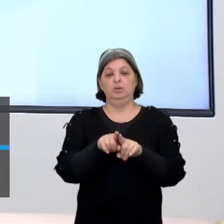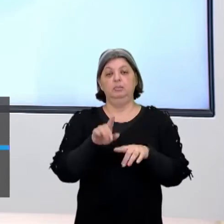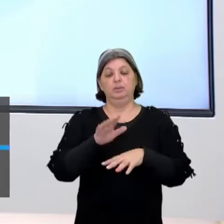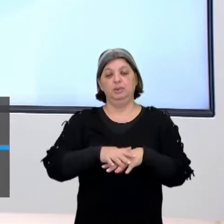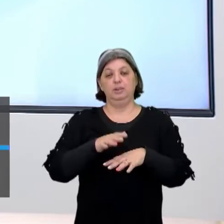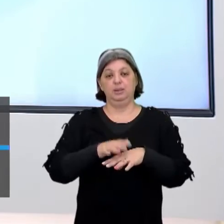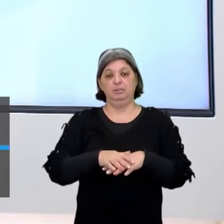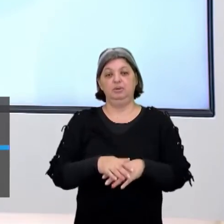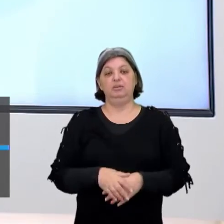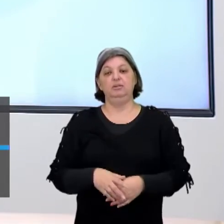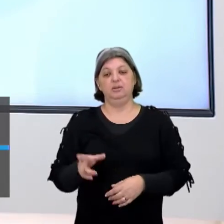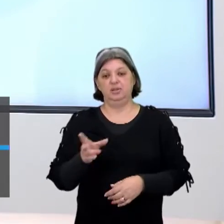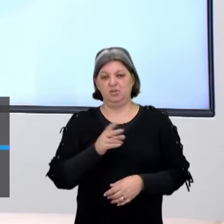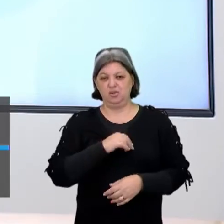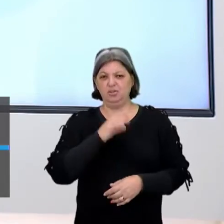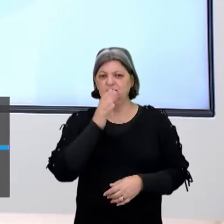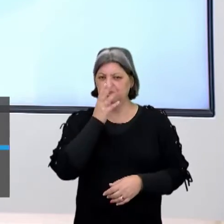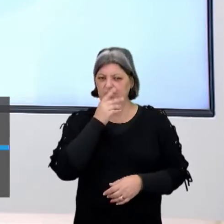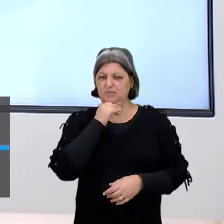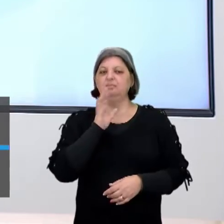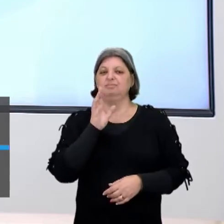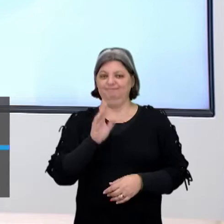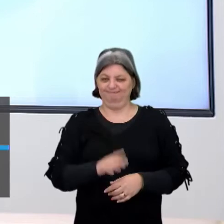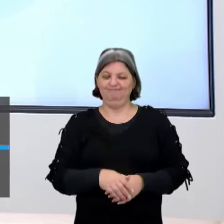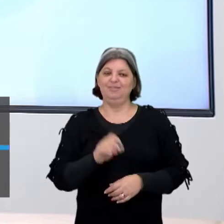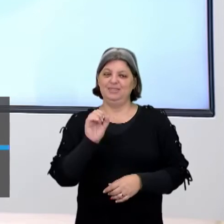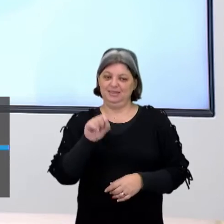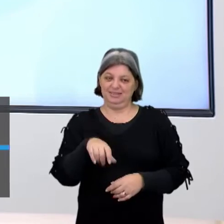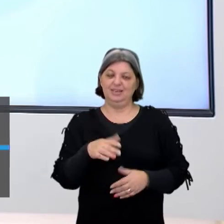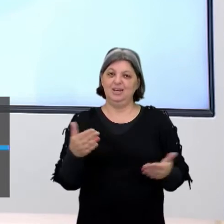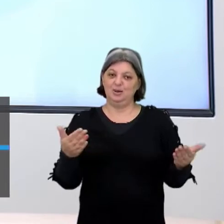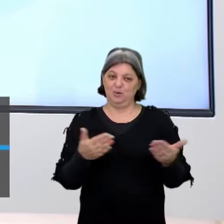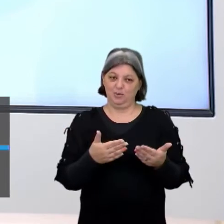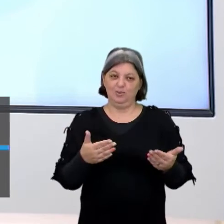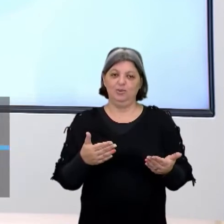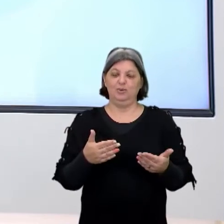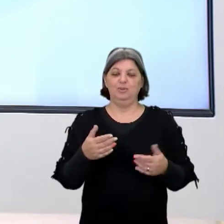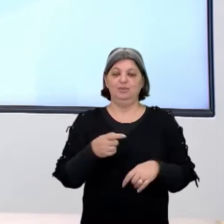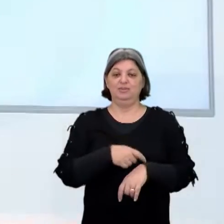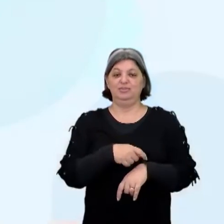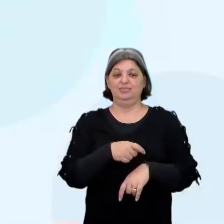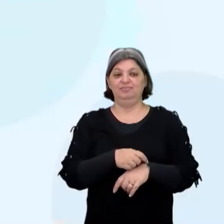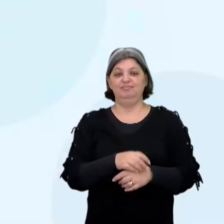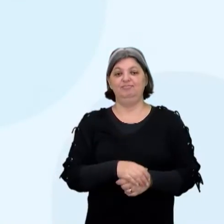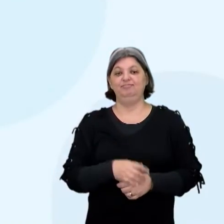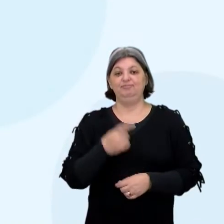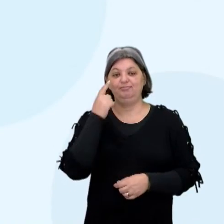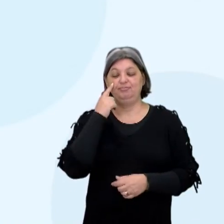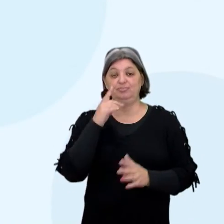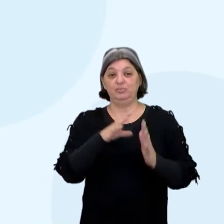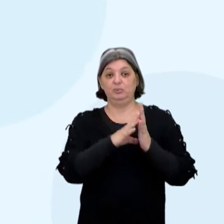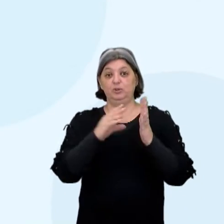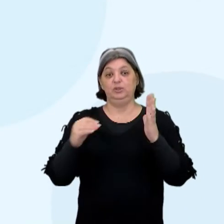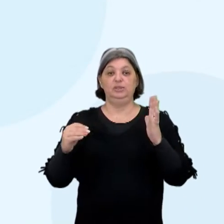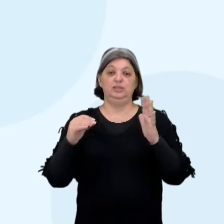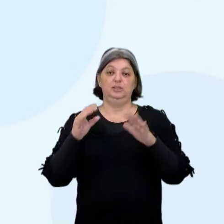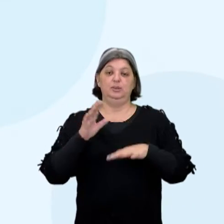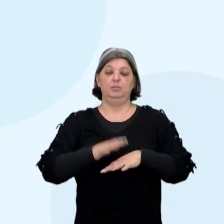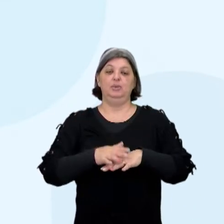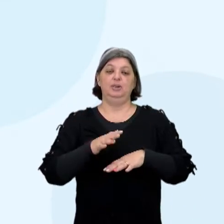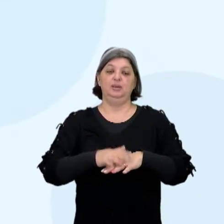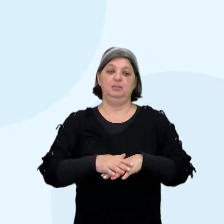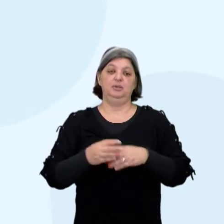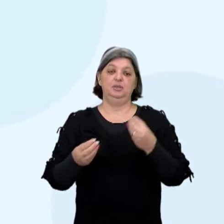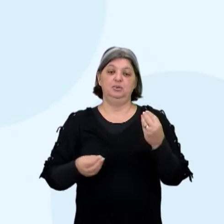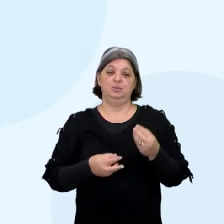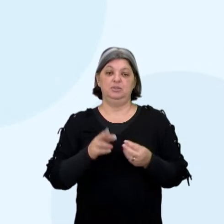estava demorando, né? Mas ele chegou. Tá bem? Olha lá o que vai aparecer. Olha o modelo matemático da regressão,